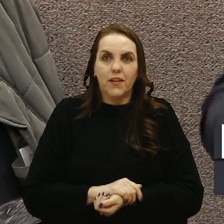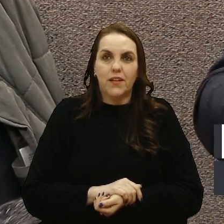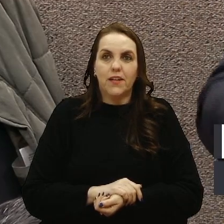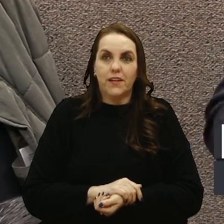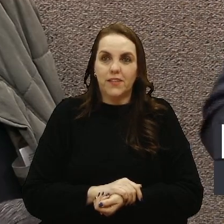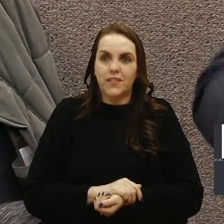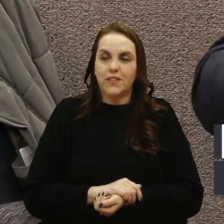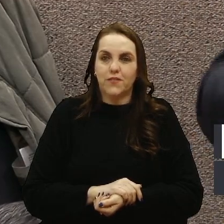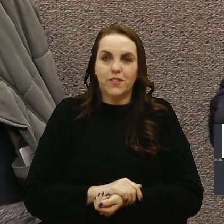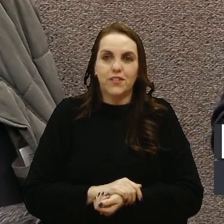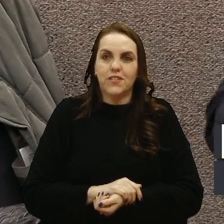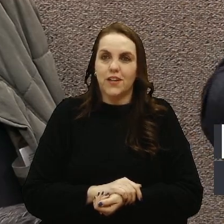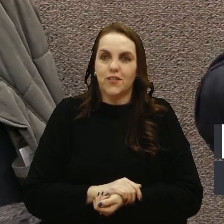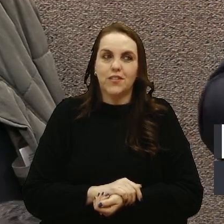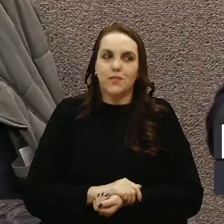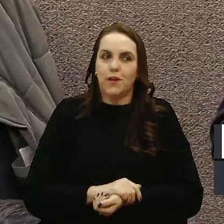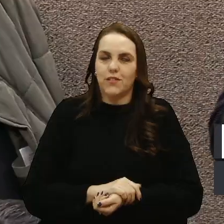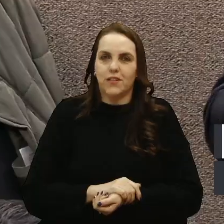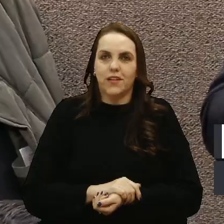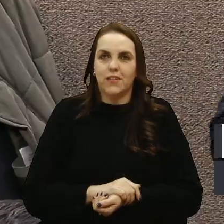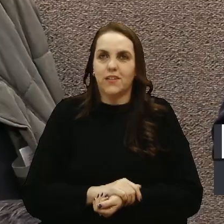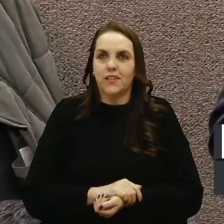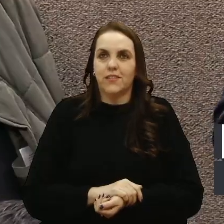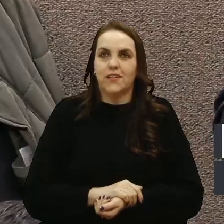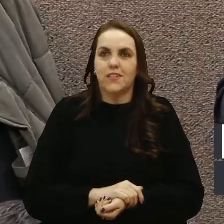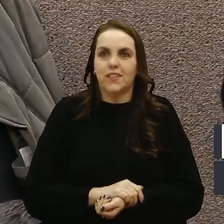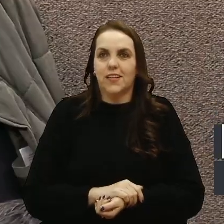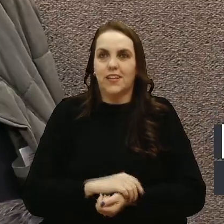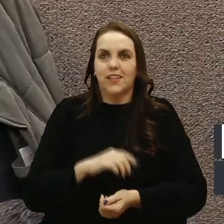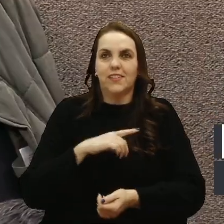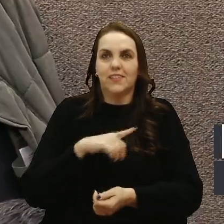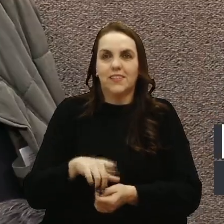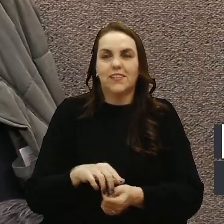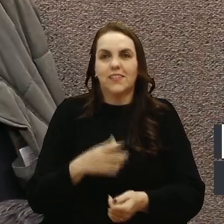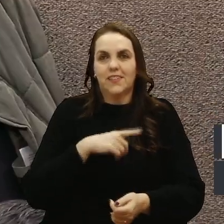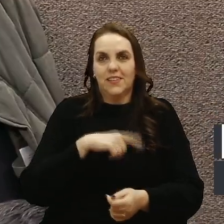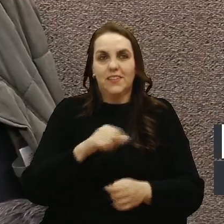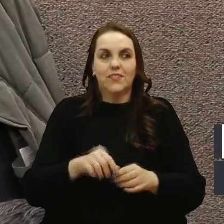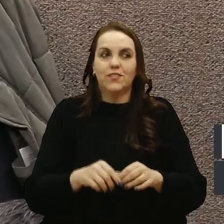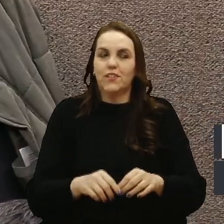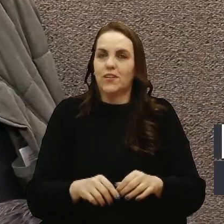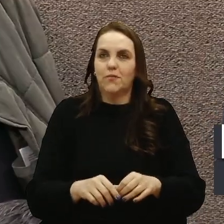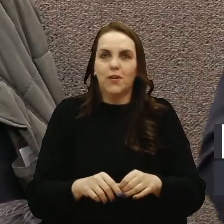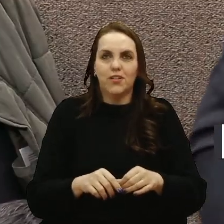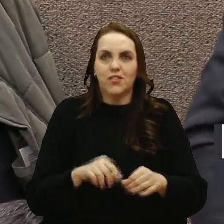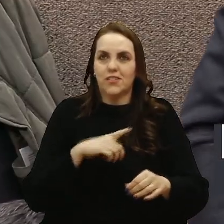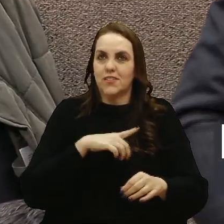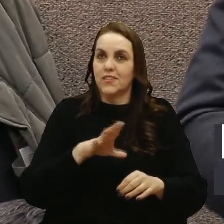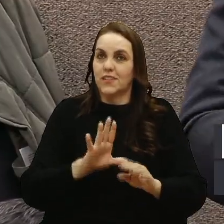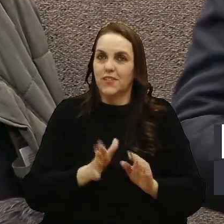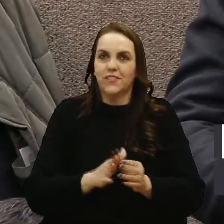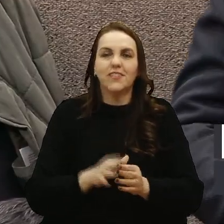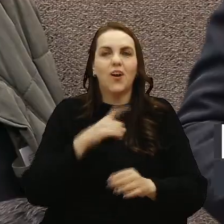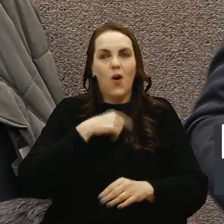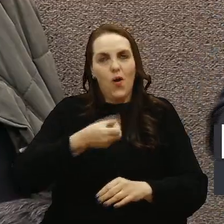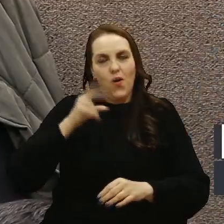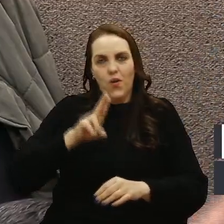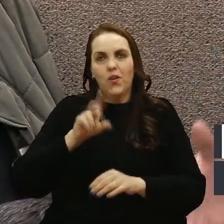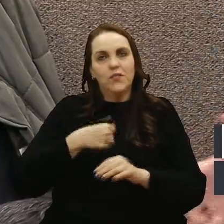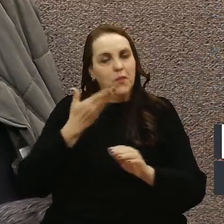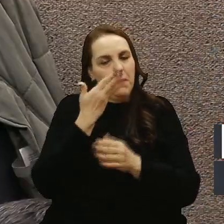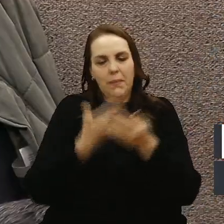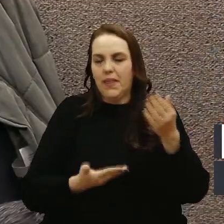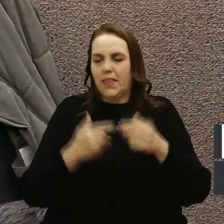O município precisa se preocupar também em formar jovens, ou nós vamos perder